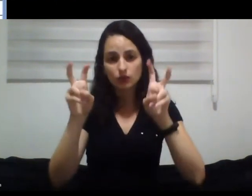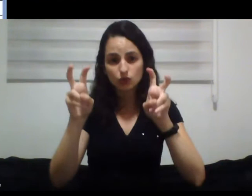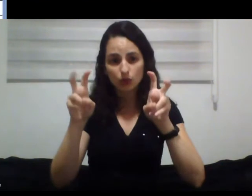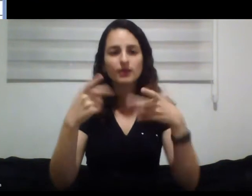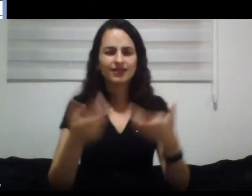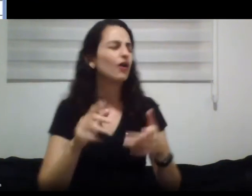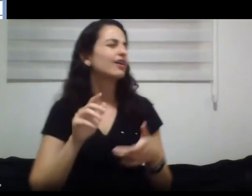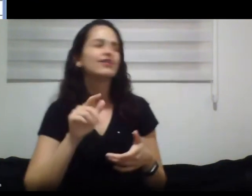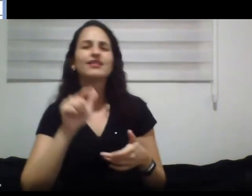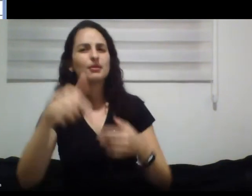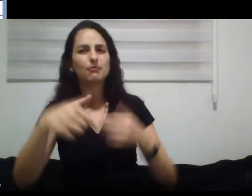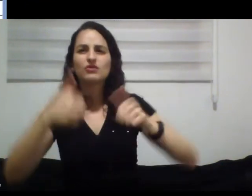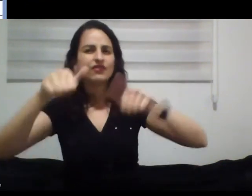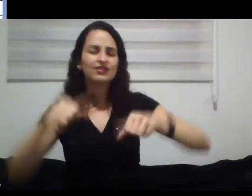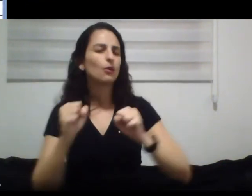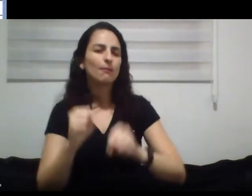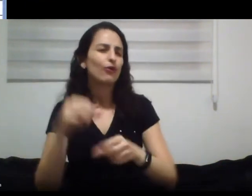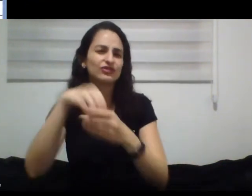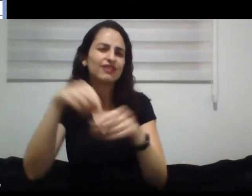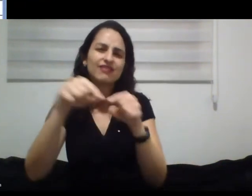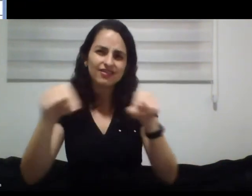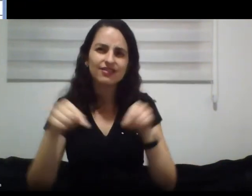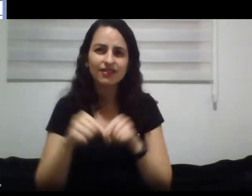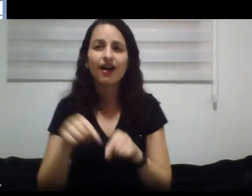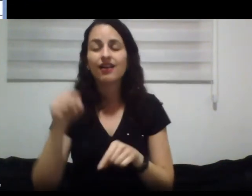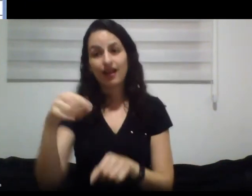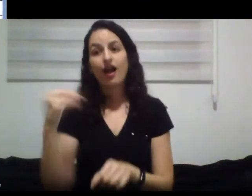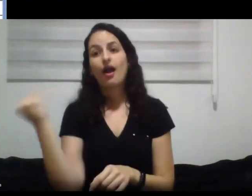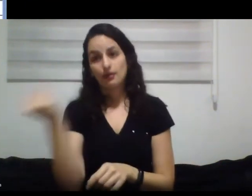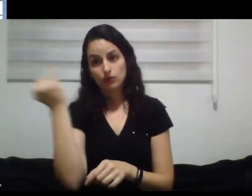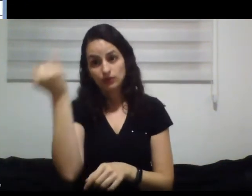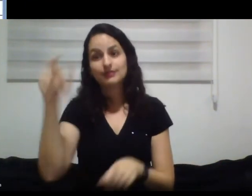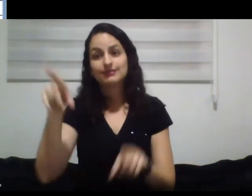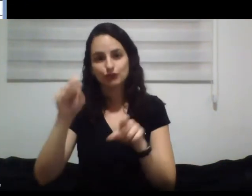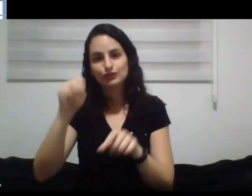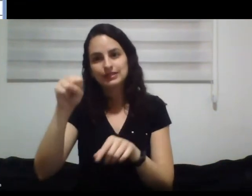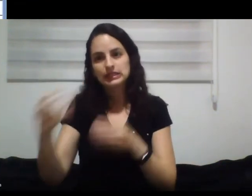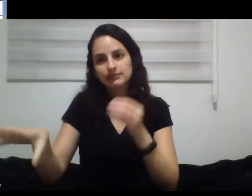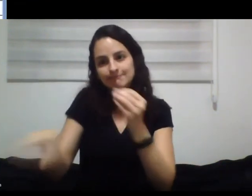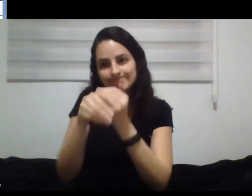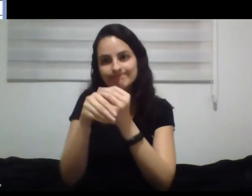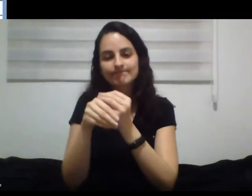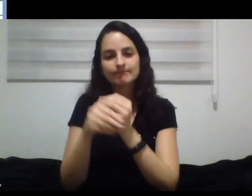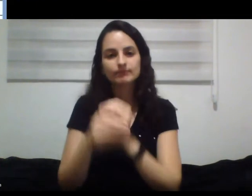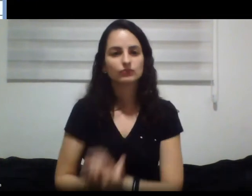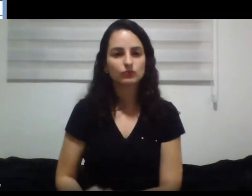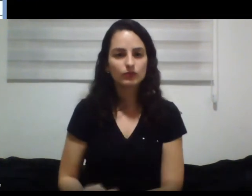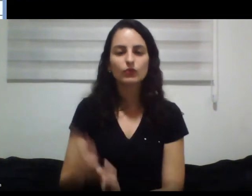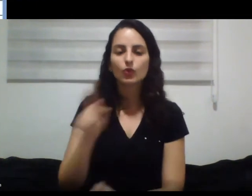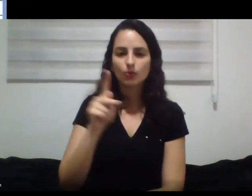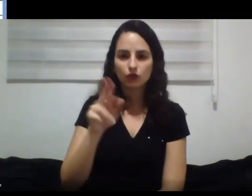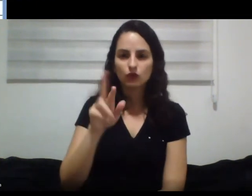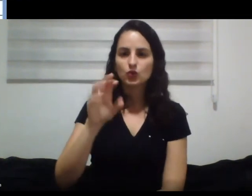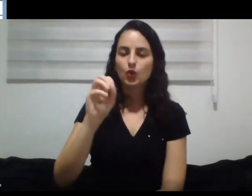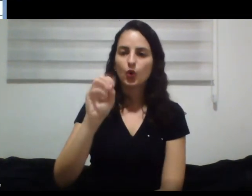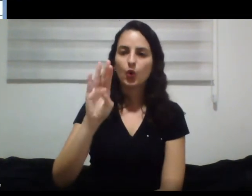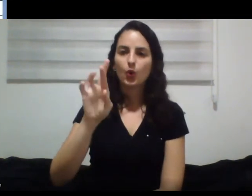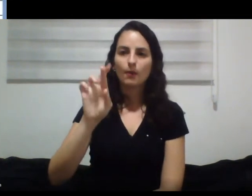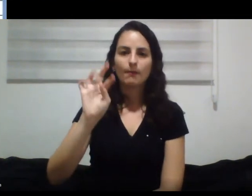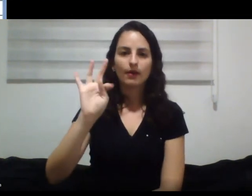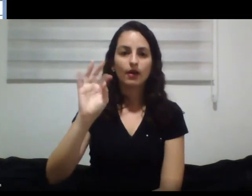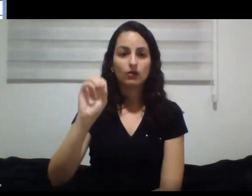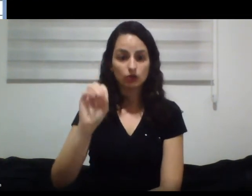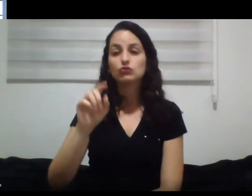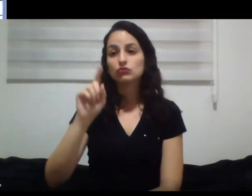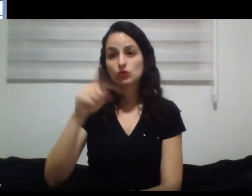de vários docentes. Esse é o lado professor. E eu gostaria de perguntar se vocês vão fazer a Prograde, vai fazer alguma